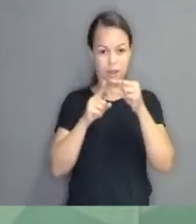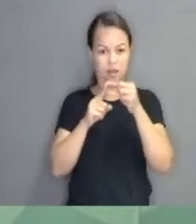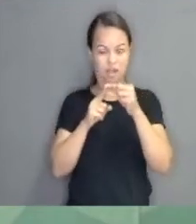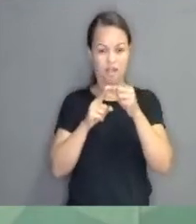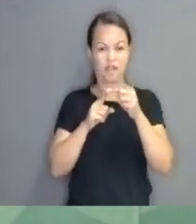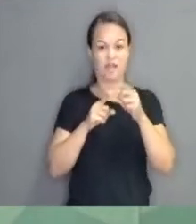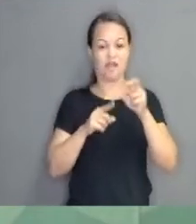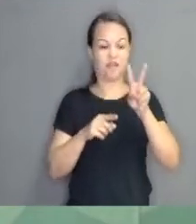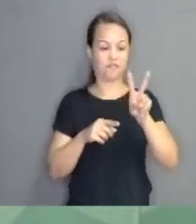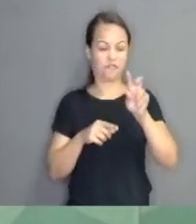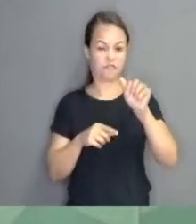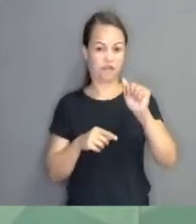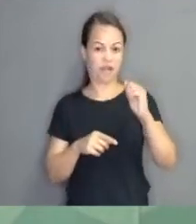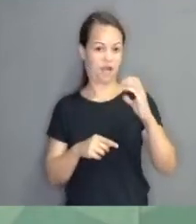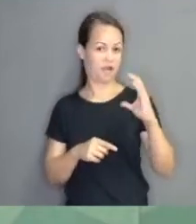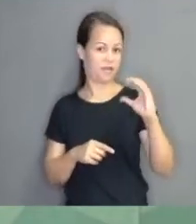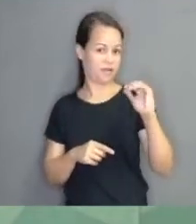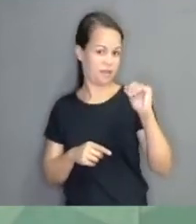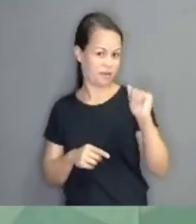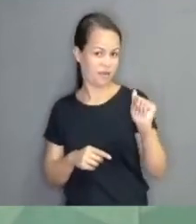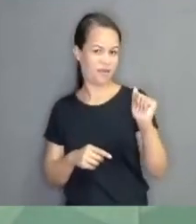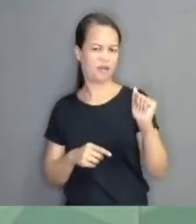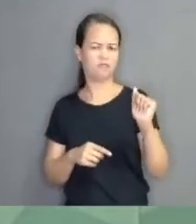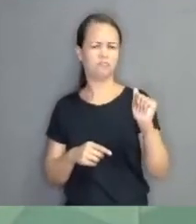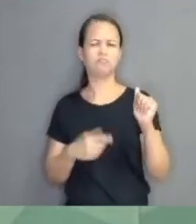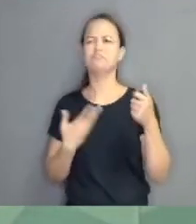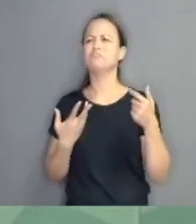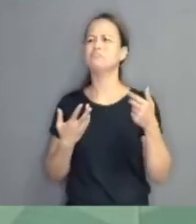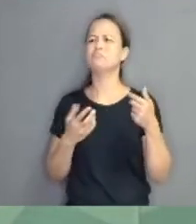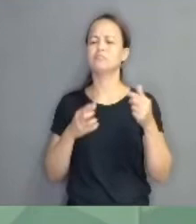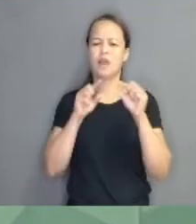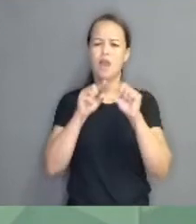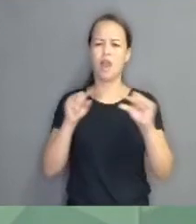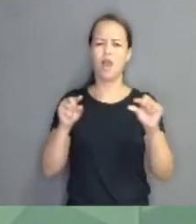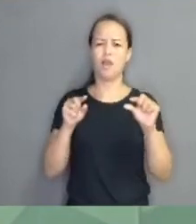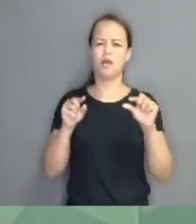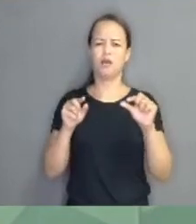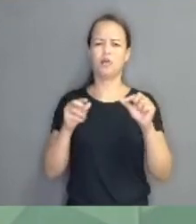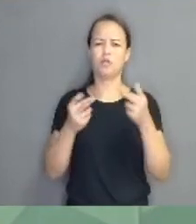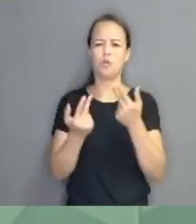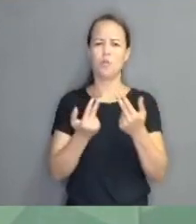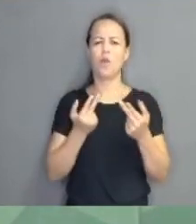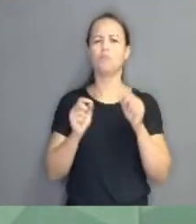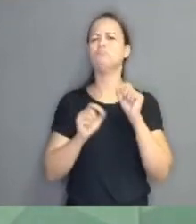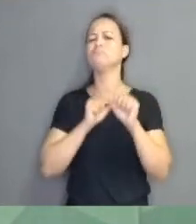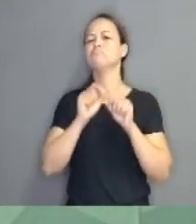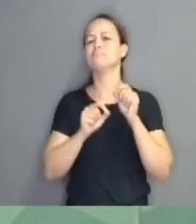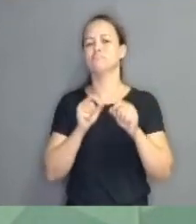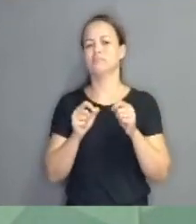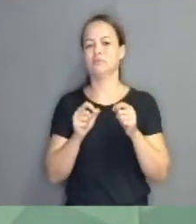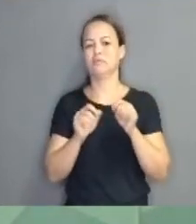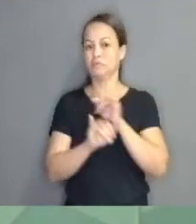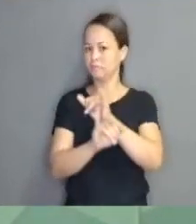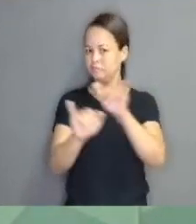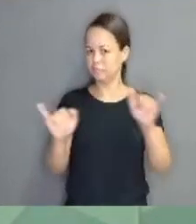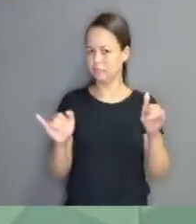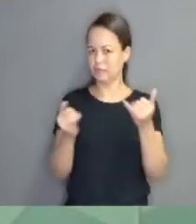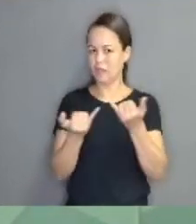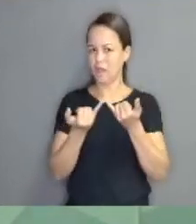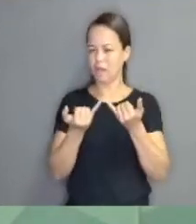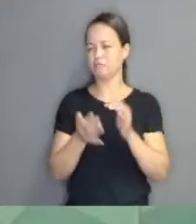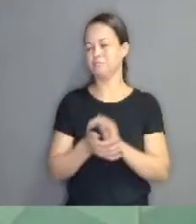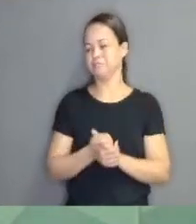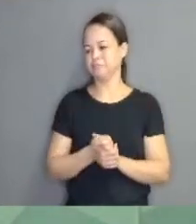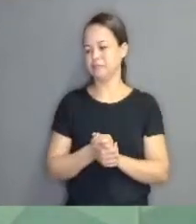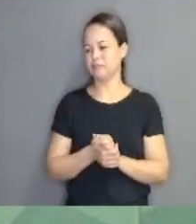vá vaca vai rimar com que vocês aqui vamos agora vamos lá para